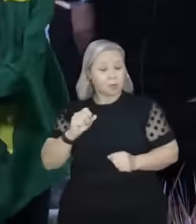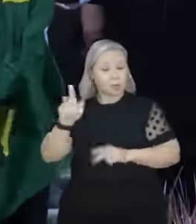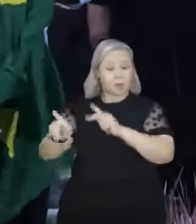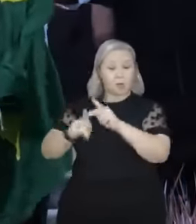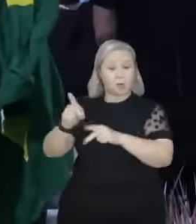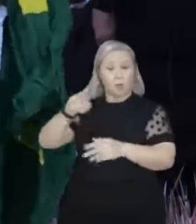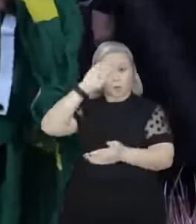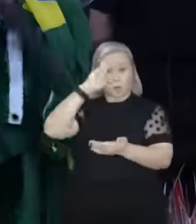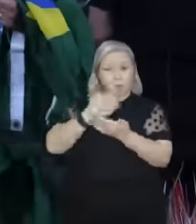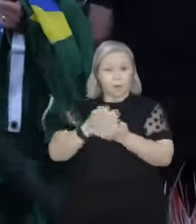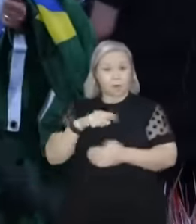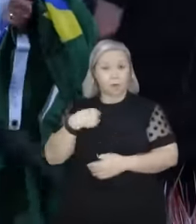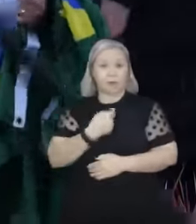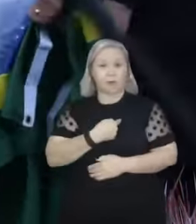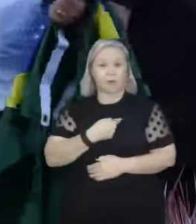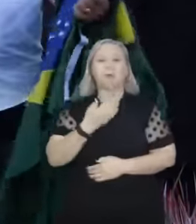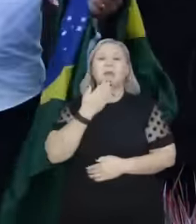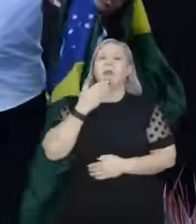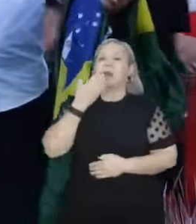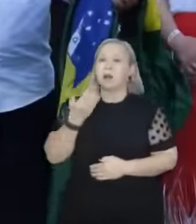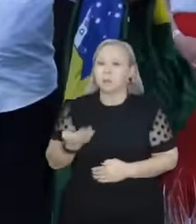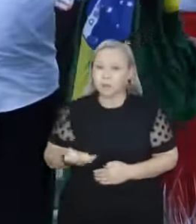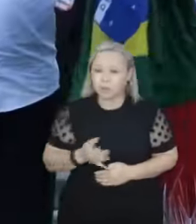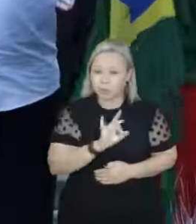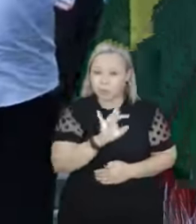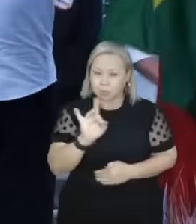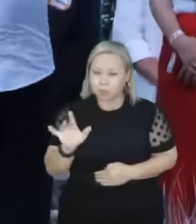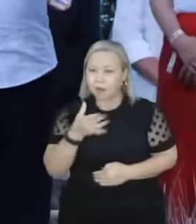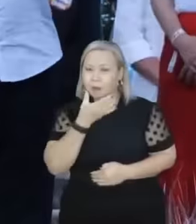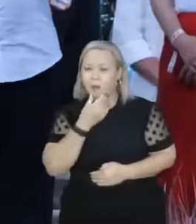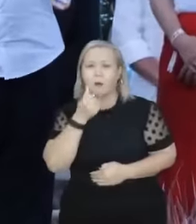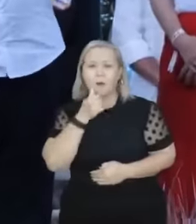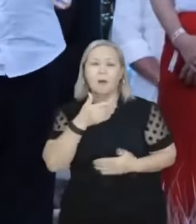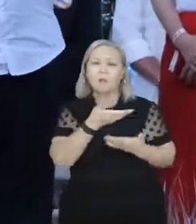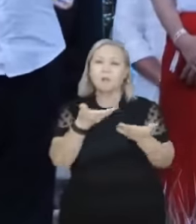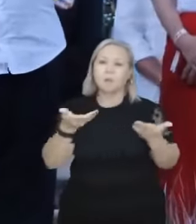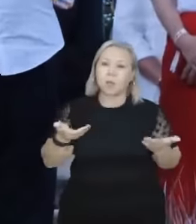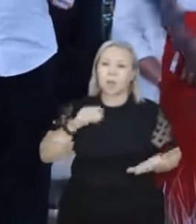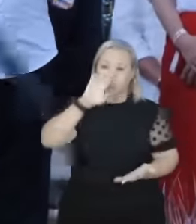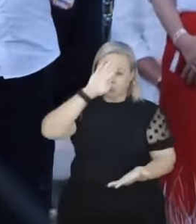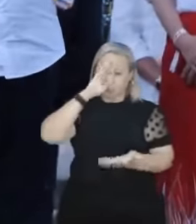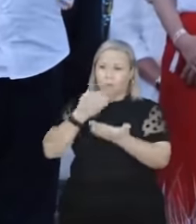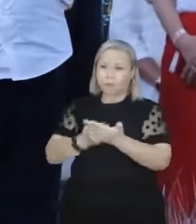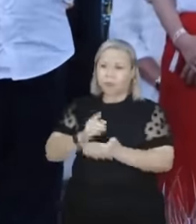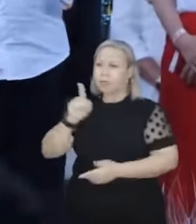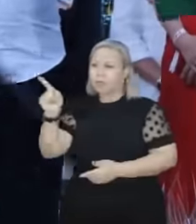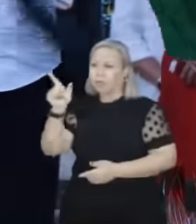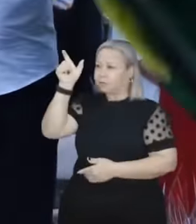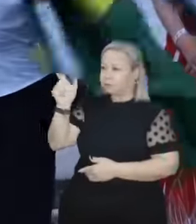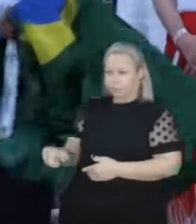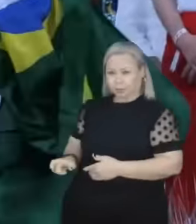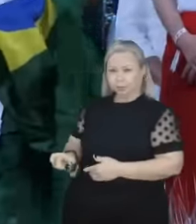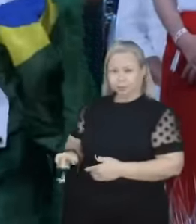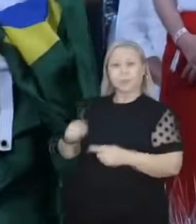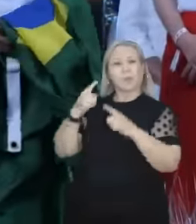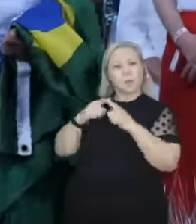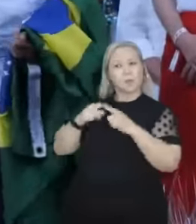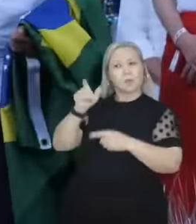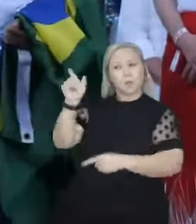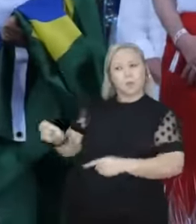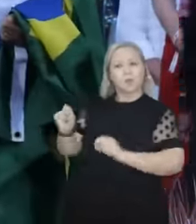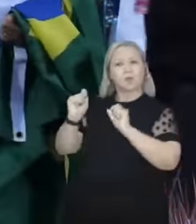cada homem e para cada mulher que esteja aqui: confie nesse menino aqui. porque esse menino vai seguir os passos